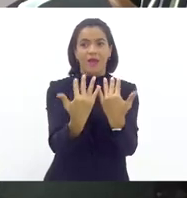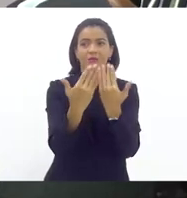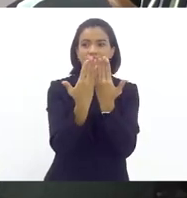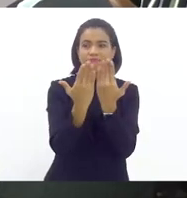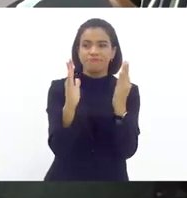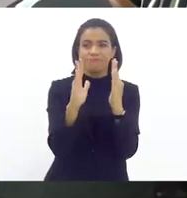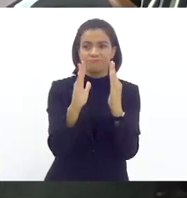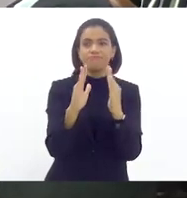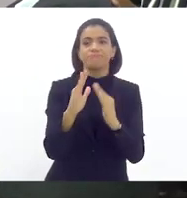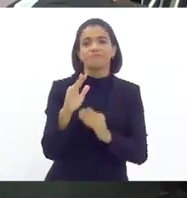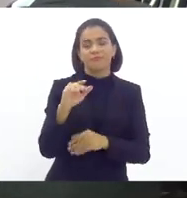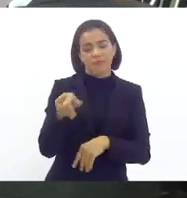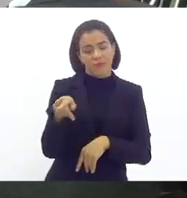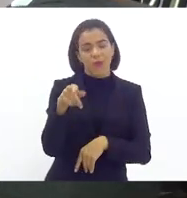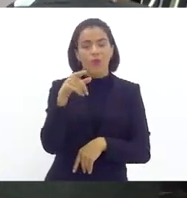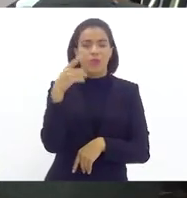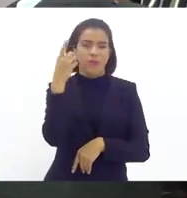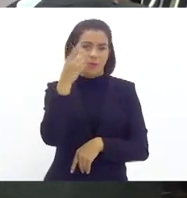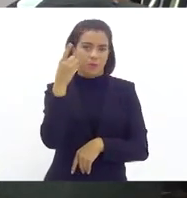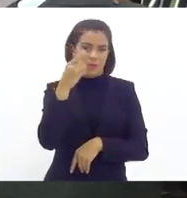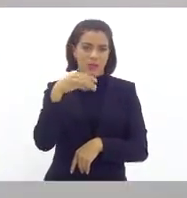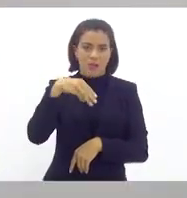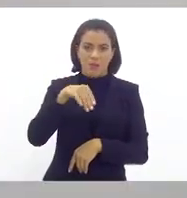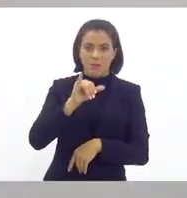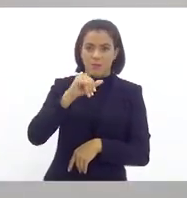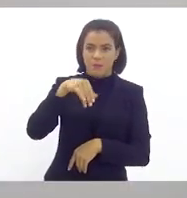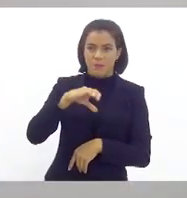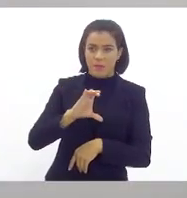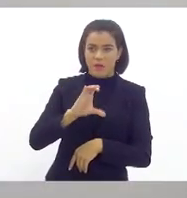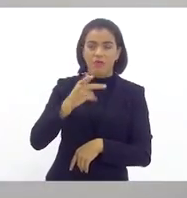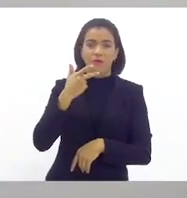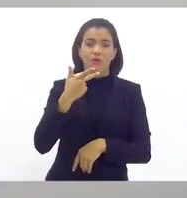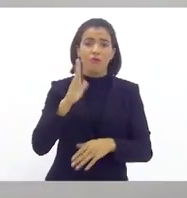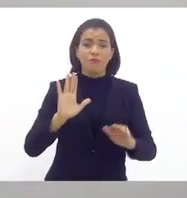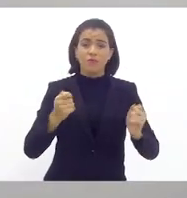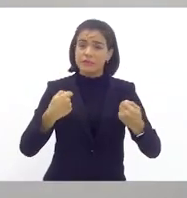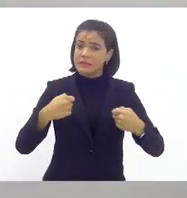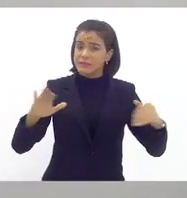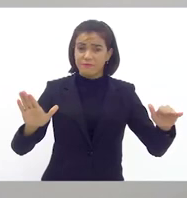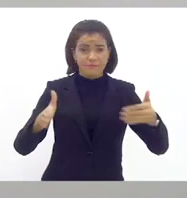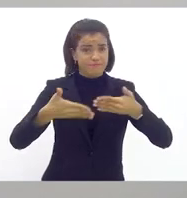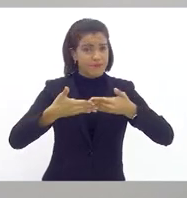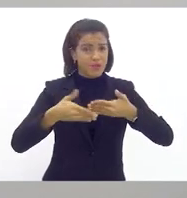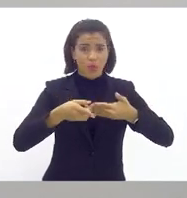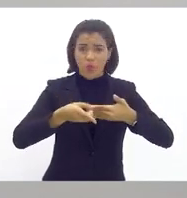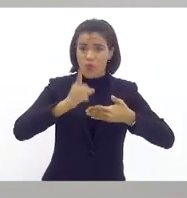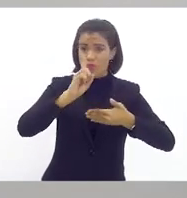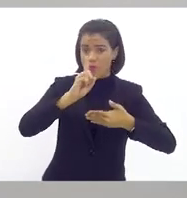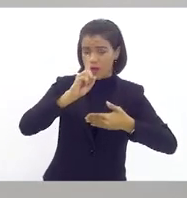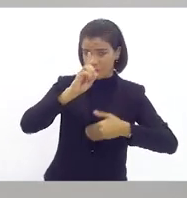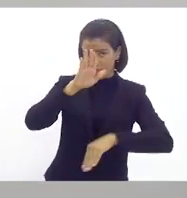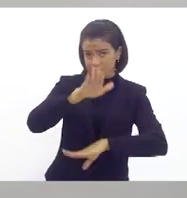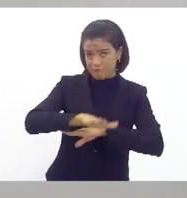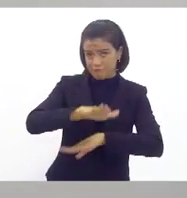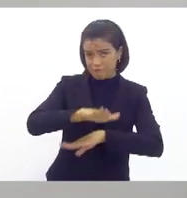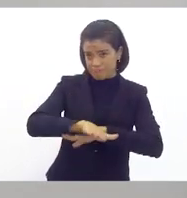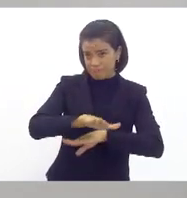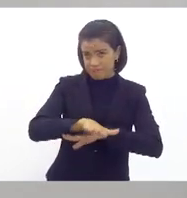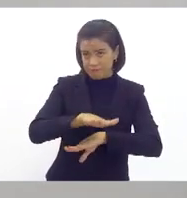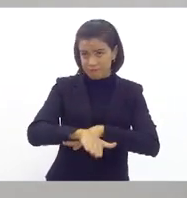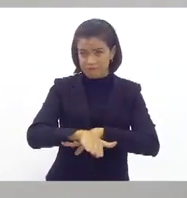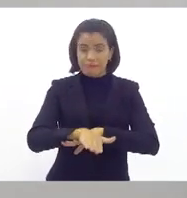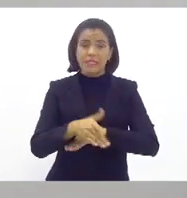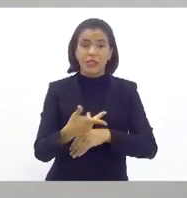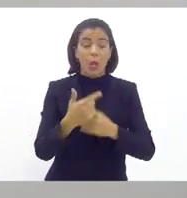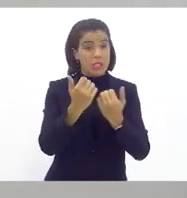deputado e amigo Carlos Mink colocou, nós temos que fechar aqui o espaço, uma hora da tarde, está bem representativa